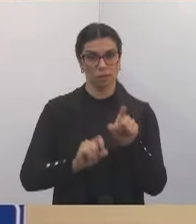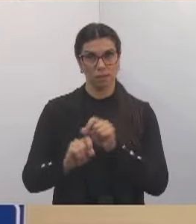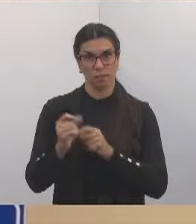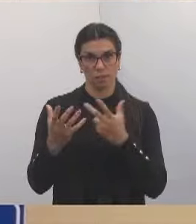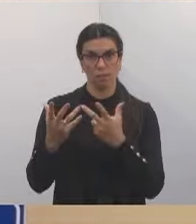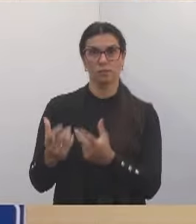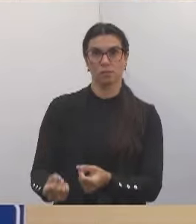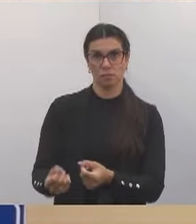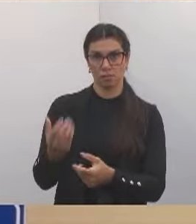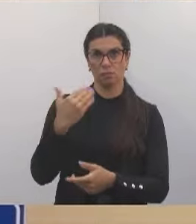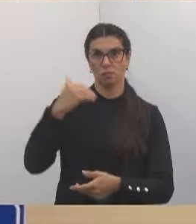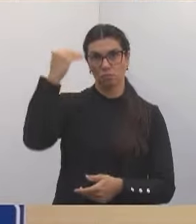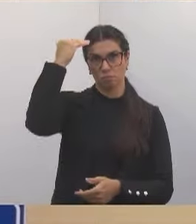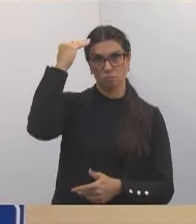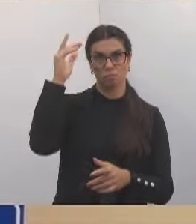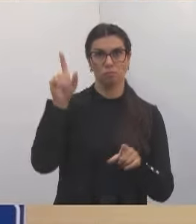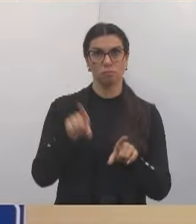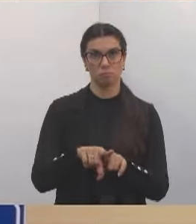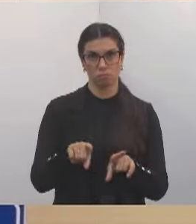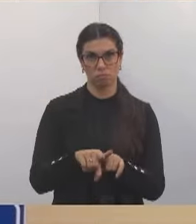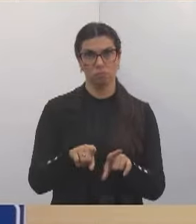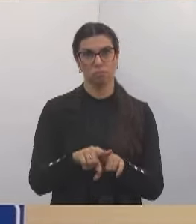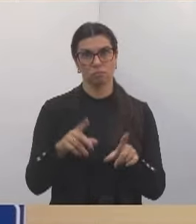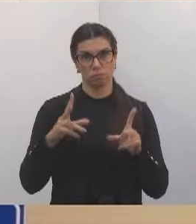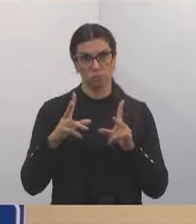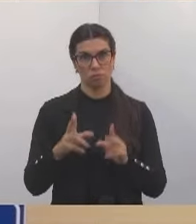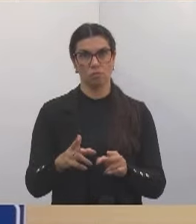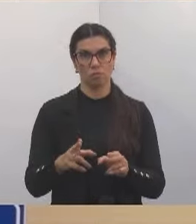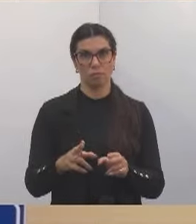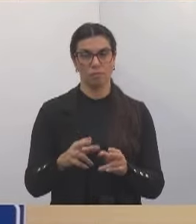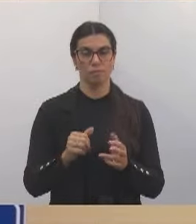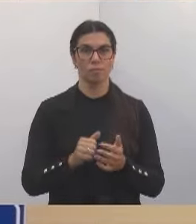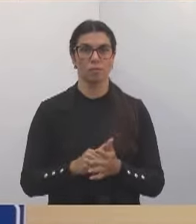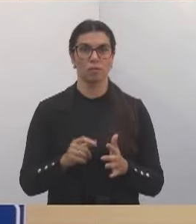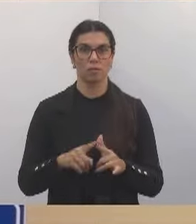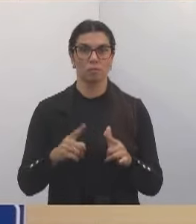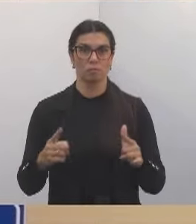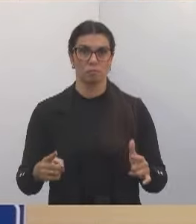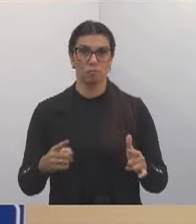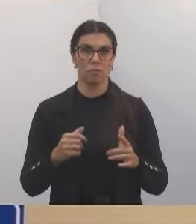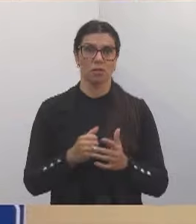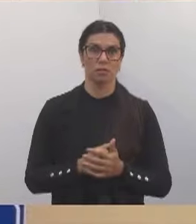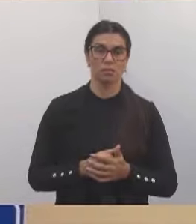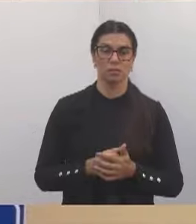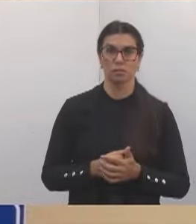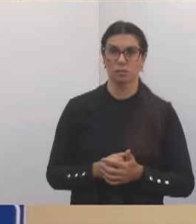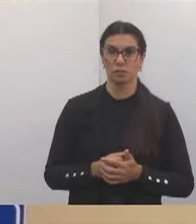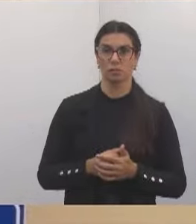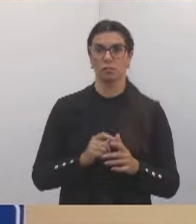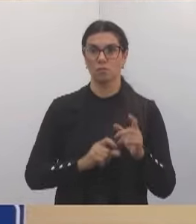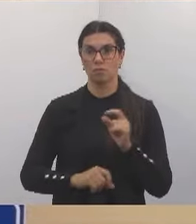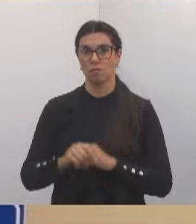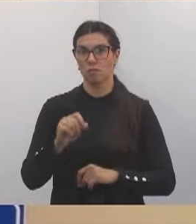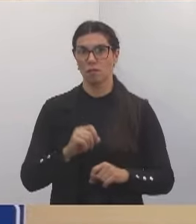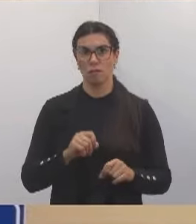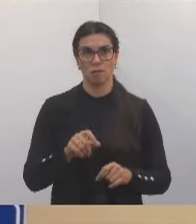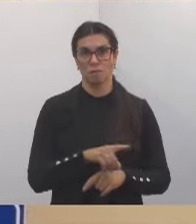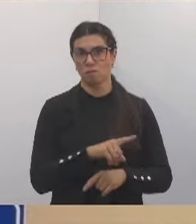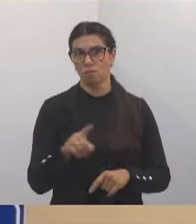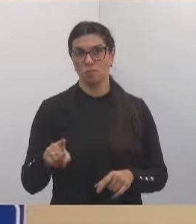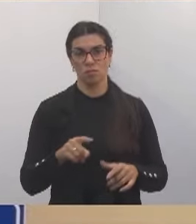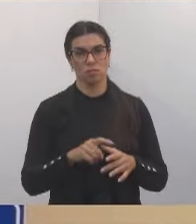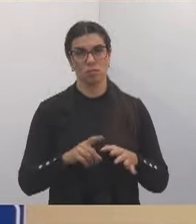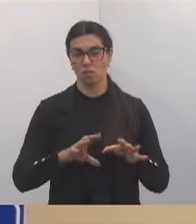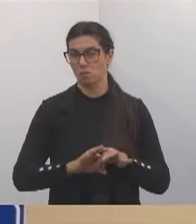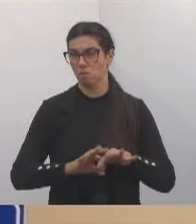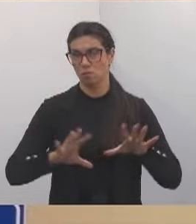corrupção. Eu acho que ser vulnerável ou a vulnerabilidade não te dá um cheque em branco para fazer